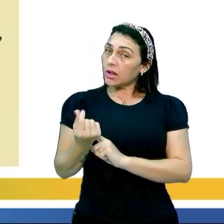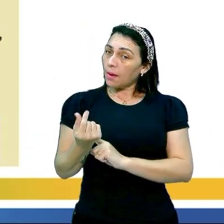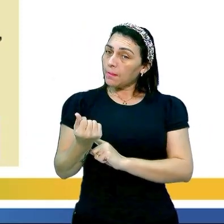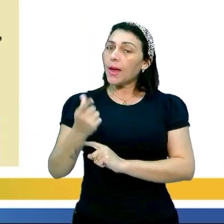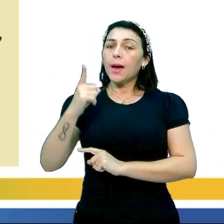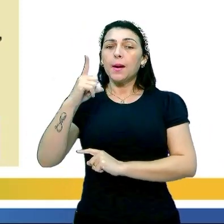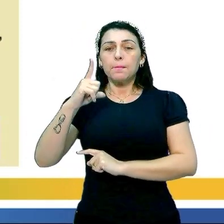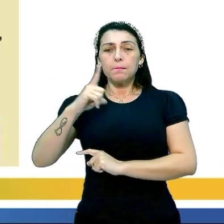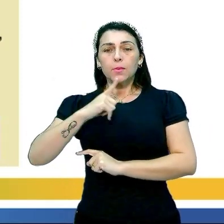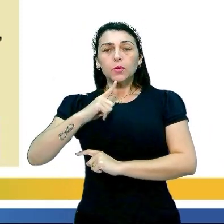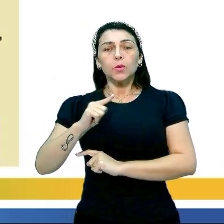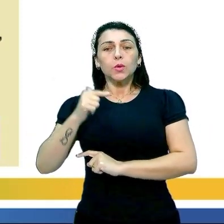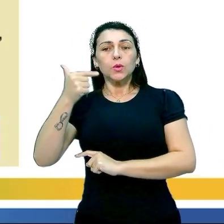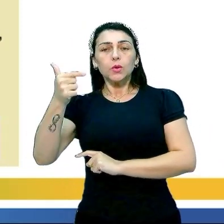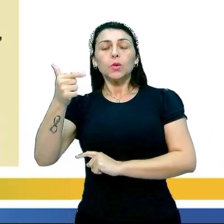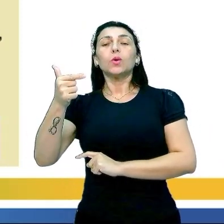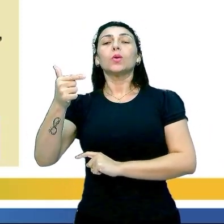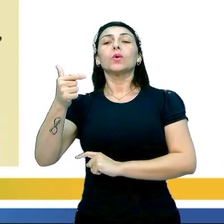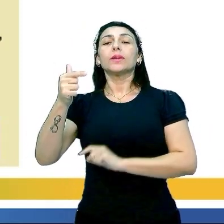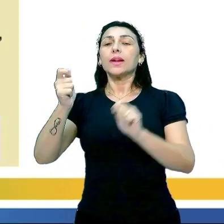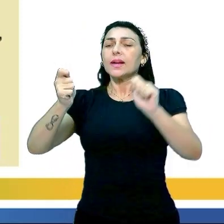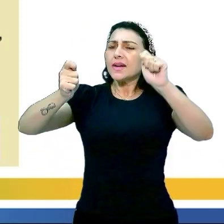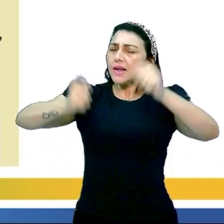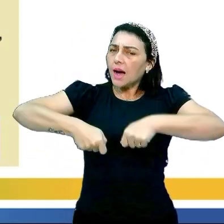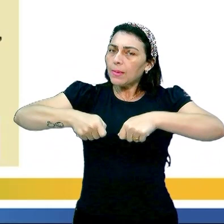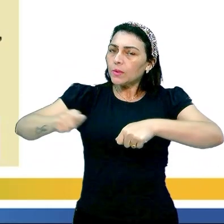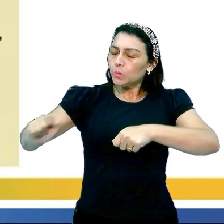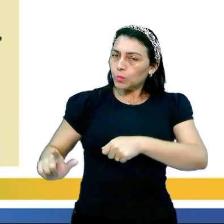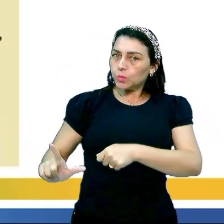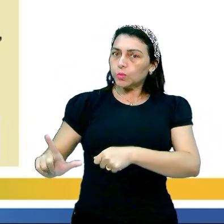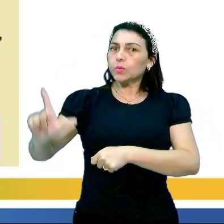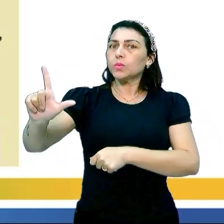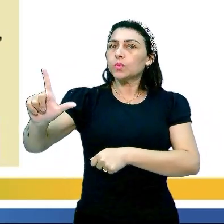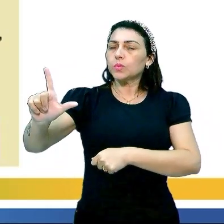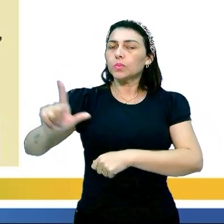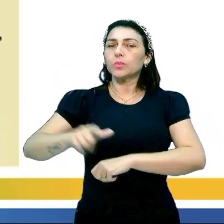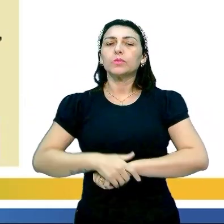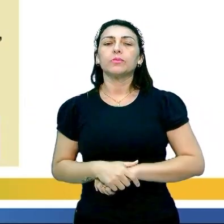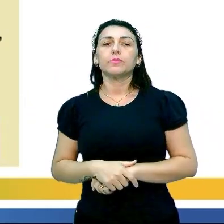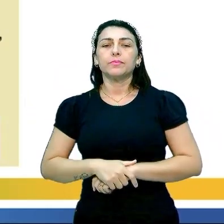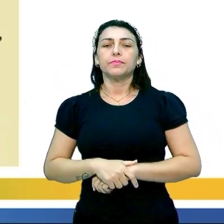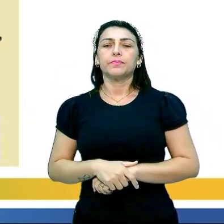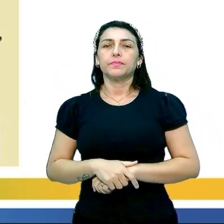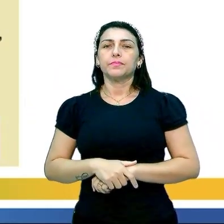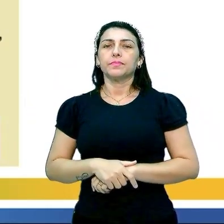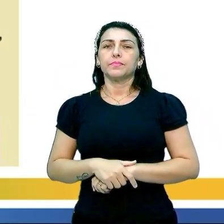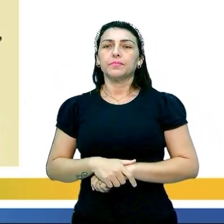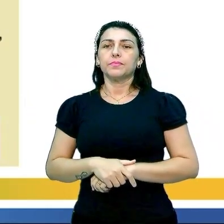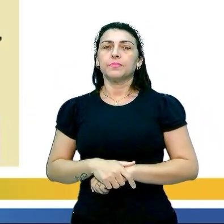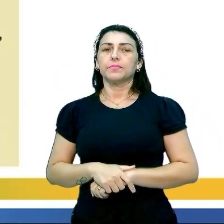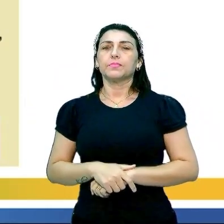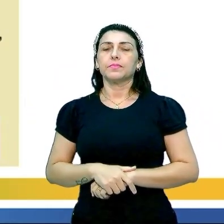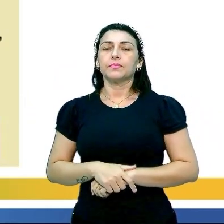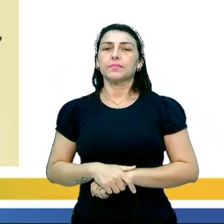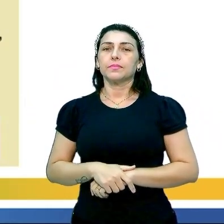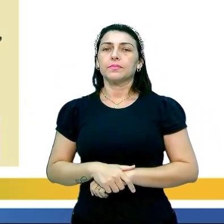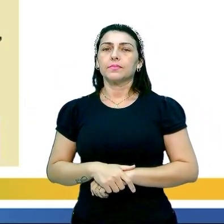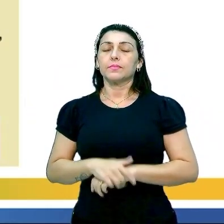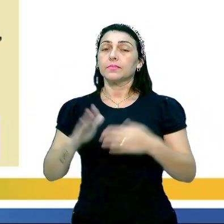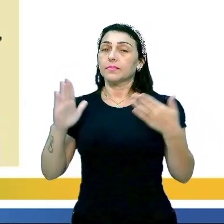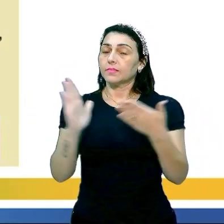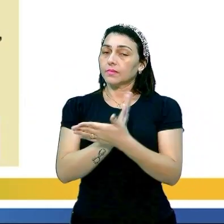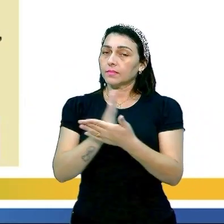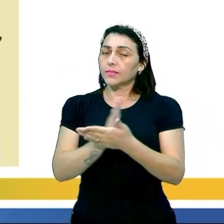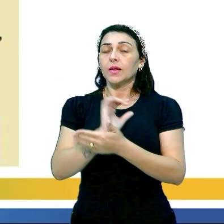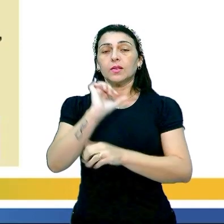coisa chamada capital que possui outra coisa chamada capacidade de ter lucro. Então, as